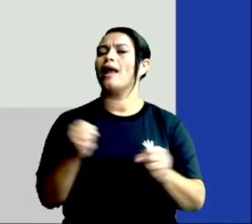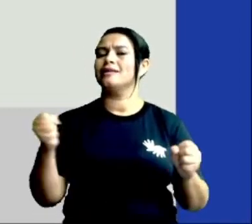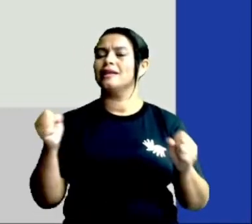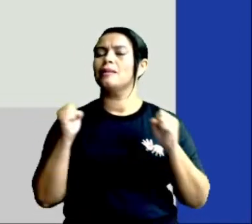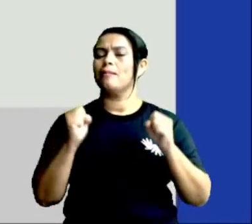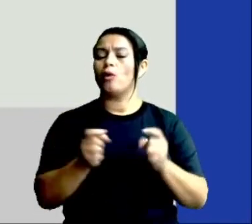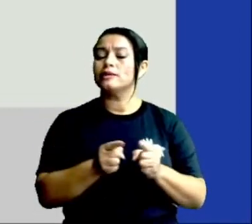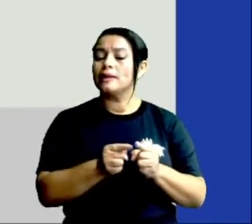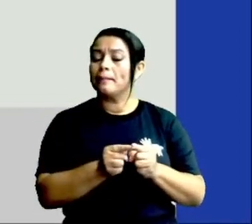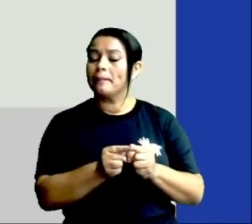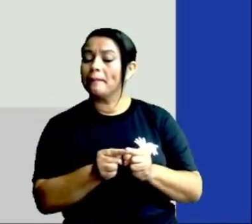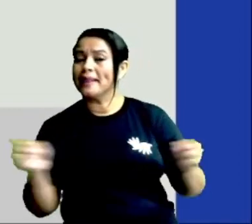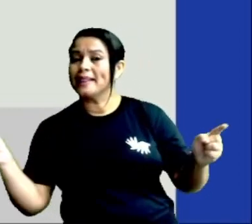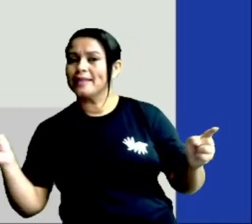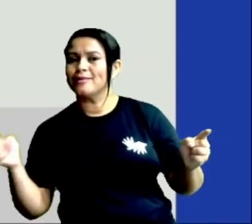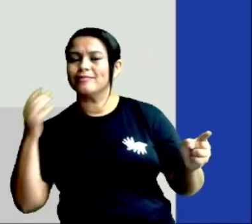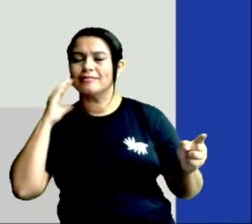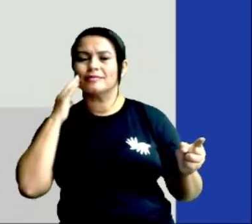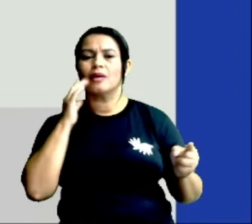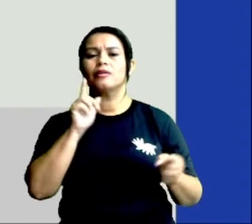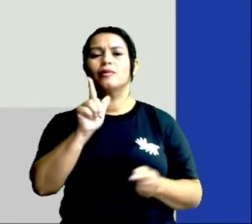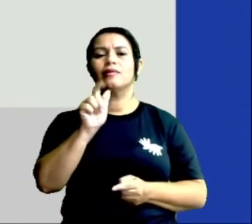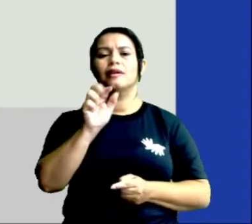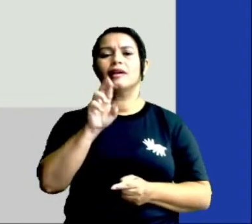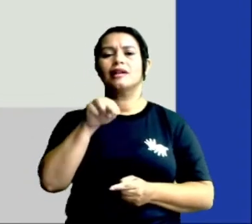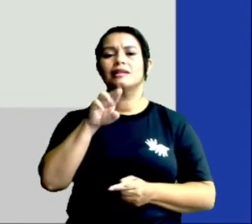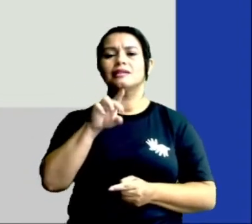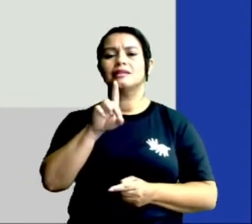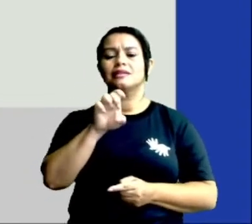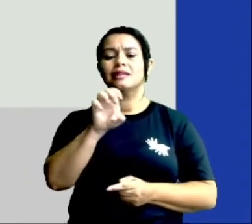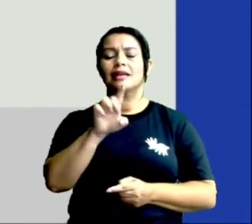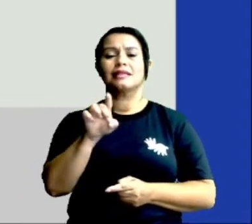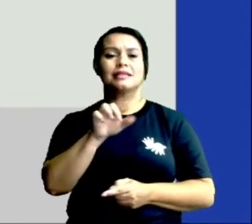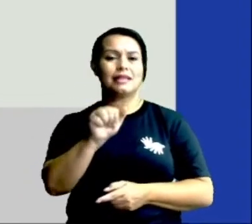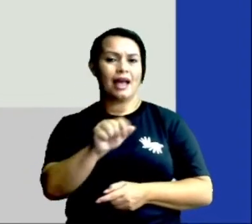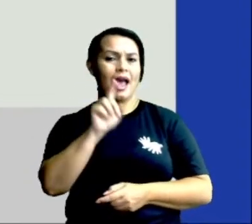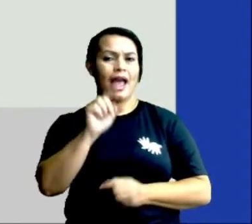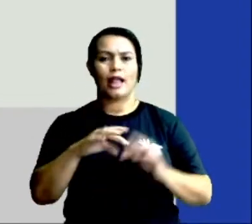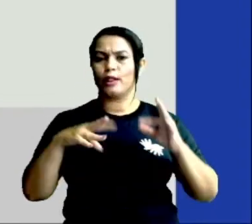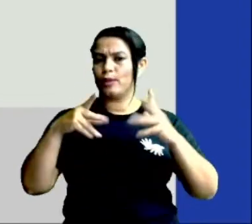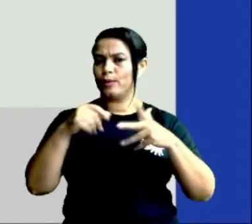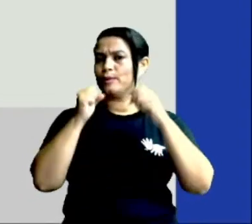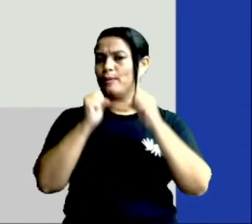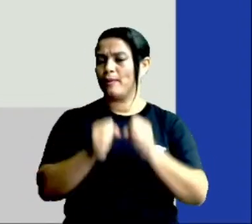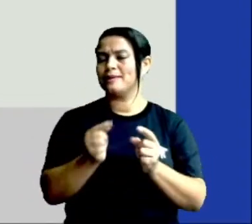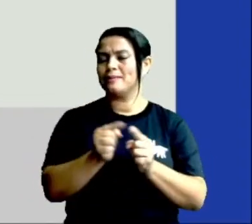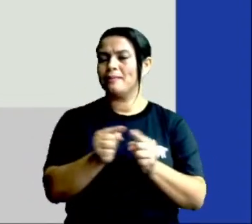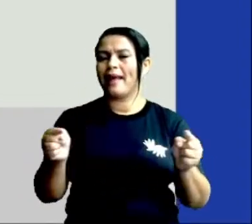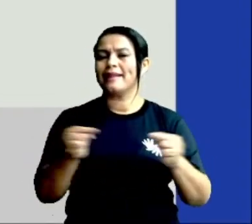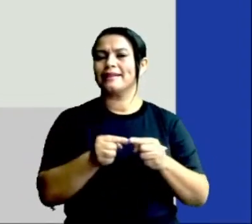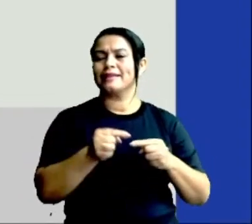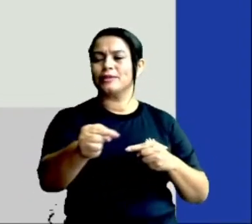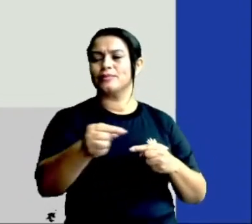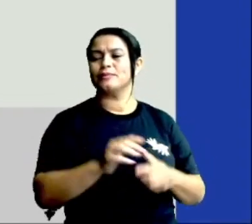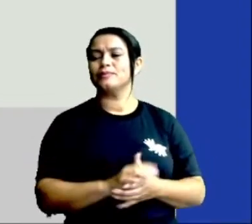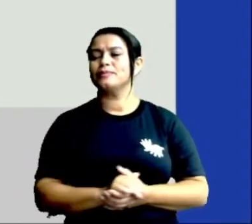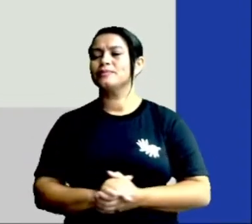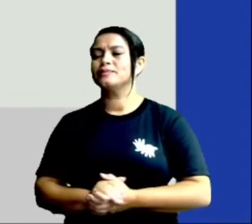Grandeza. Então, o que é a grandeza, né? Grandeza é tudo aquilo que pode ser medido, tá